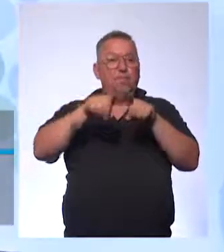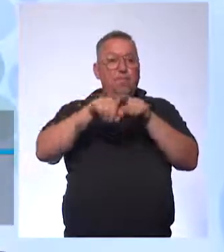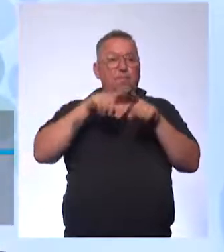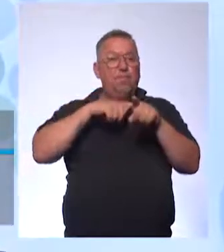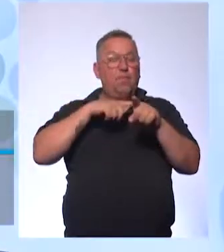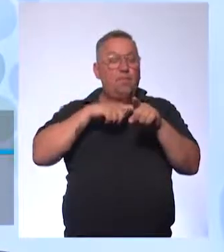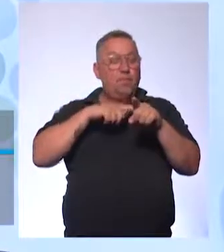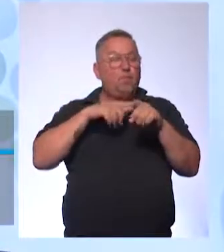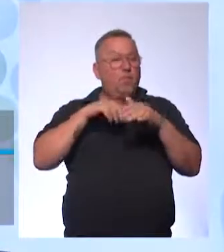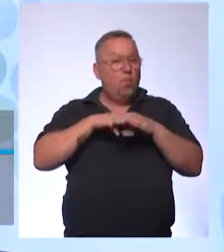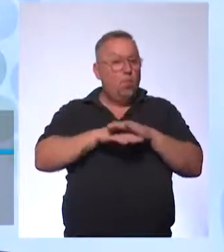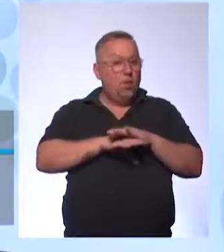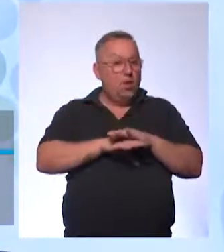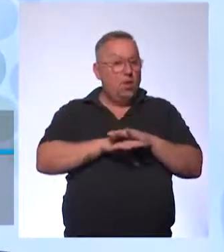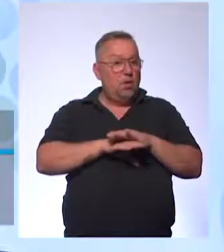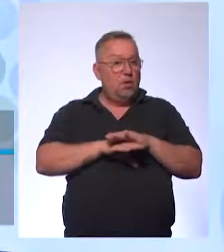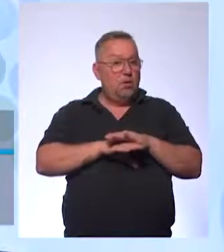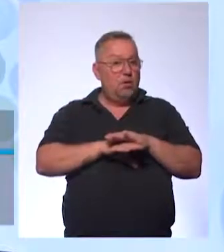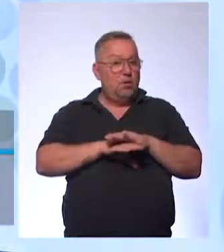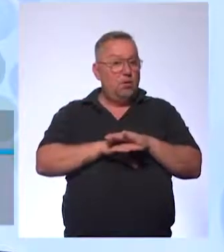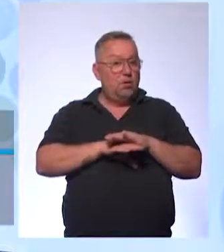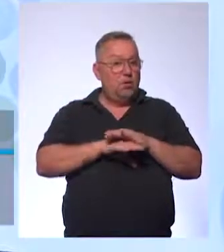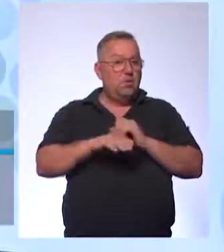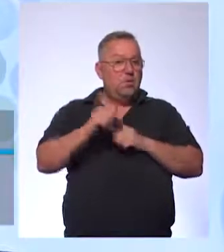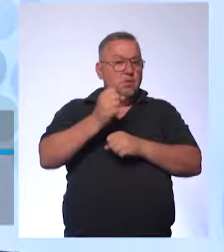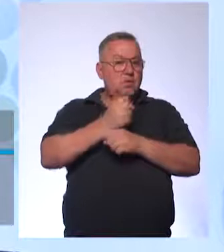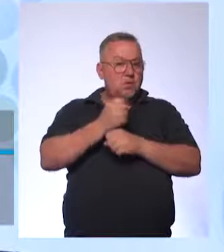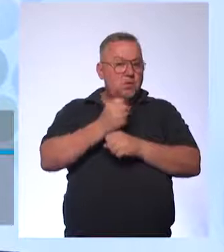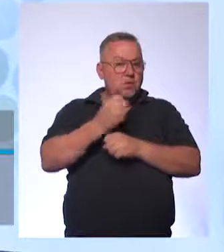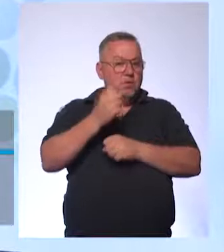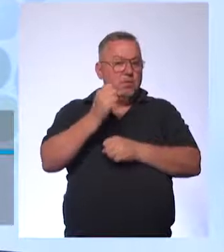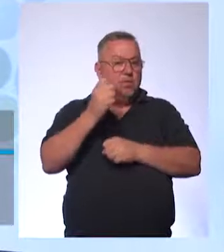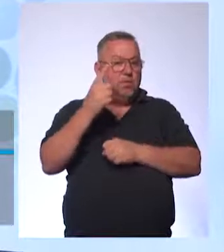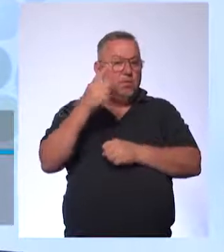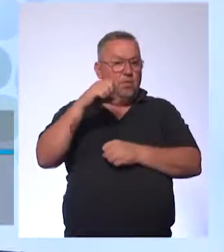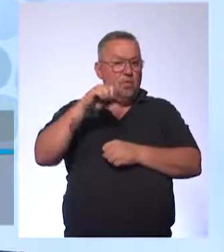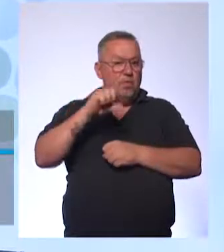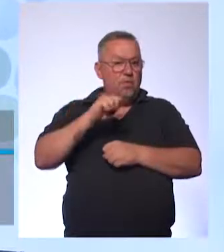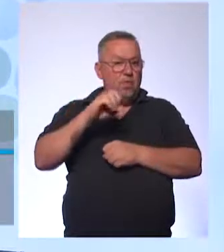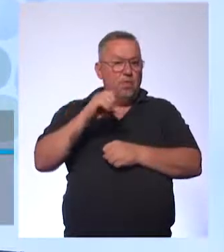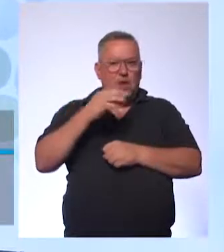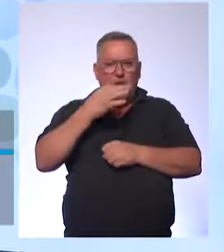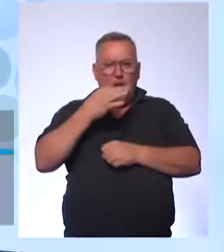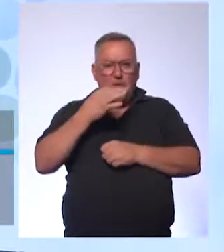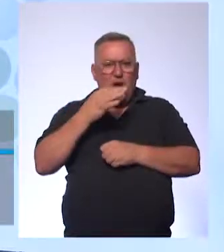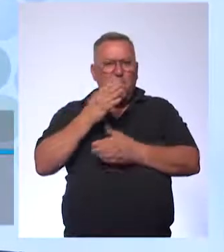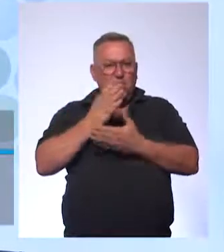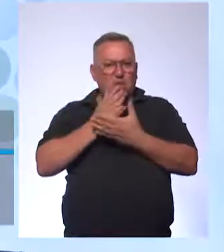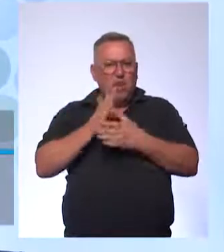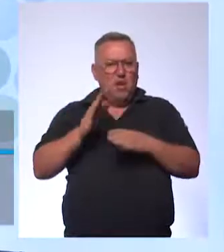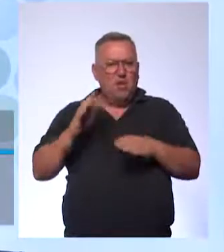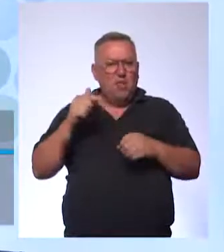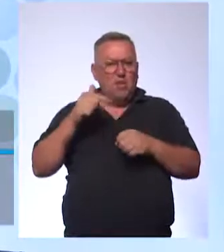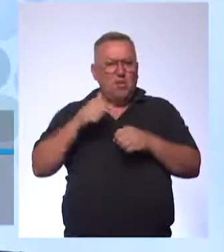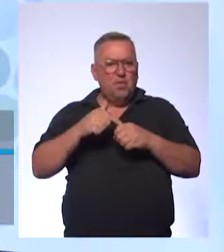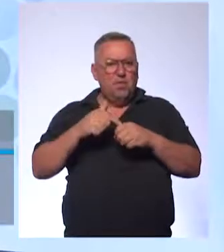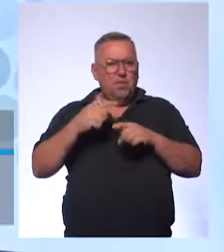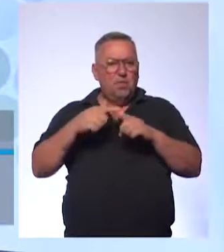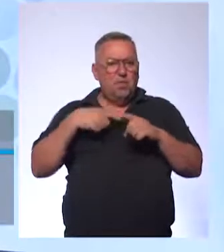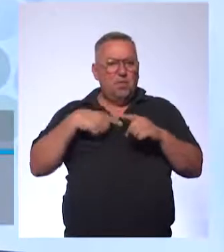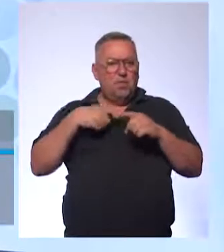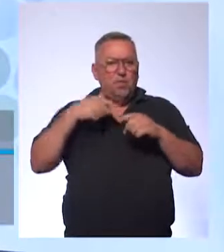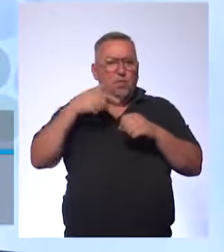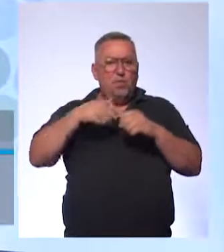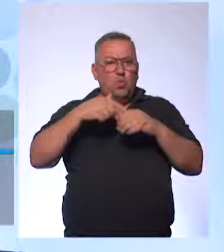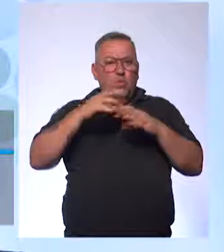uma reserva. Nos anos 80, acreditou-se que essa reserva estava chegando no fim. Houve uma crise de petróleo nos anos